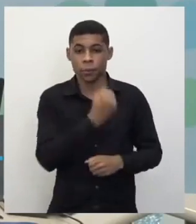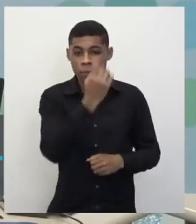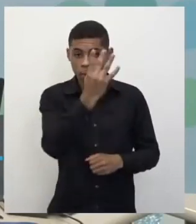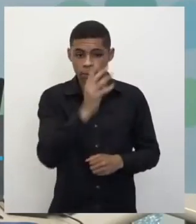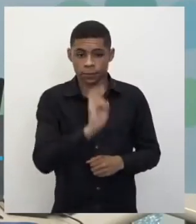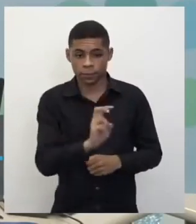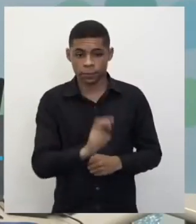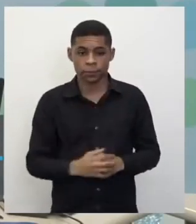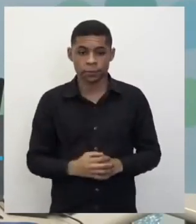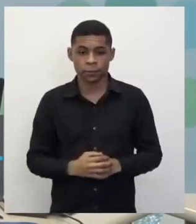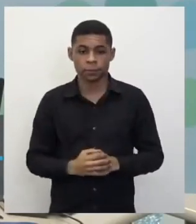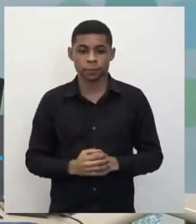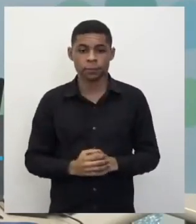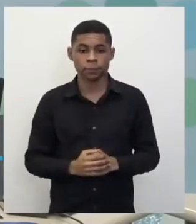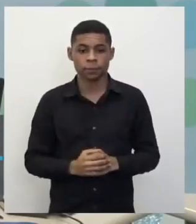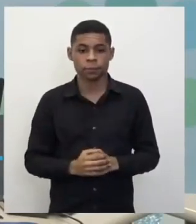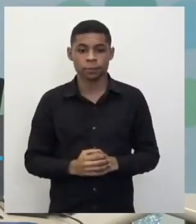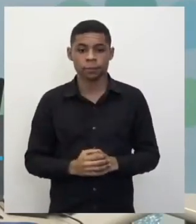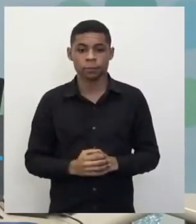bom?